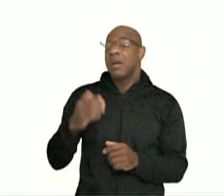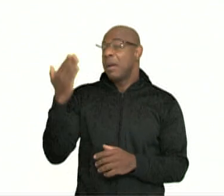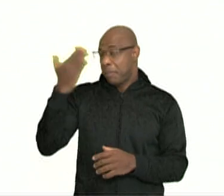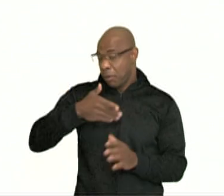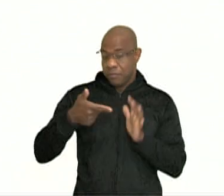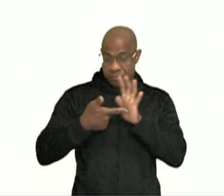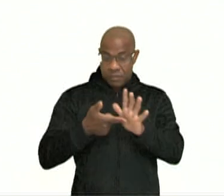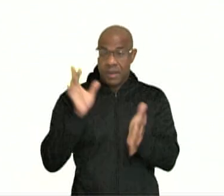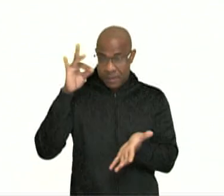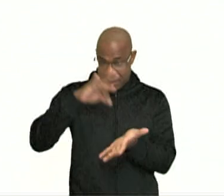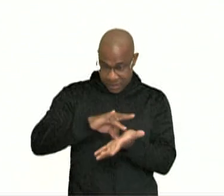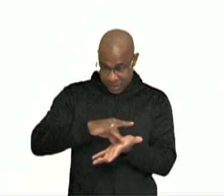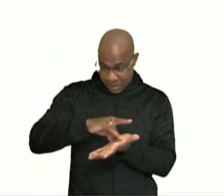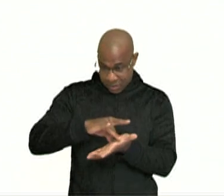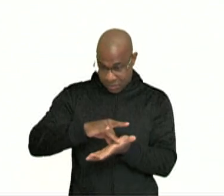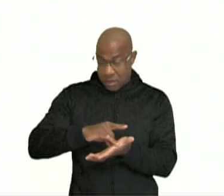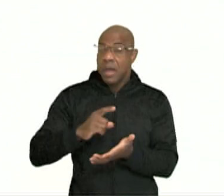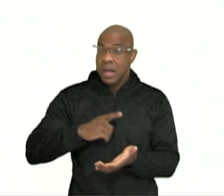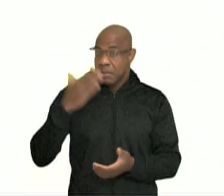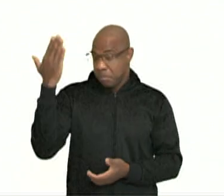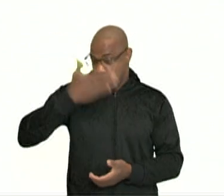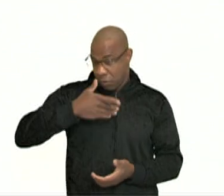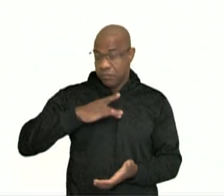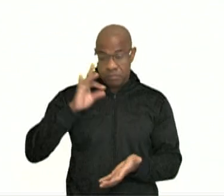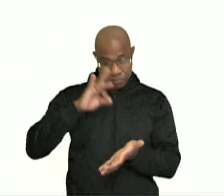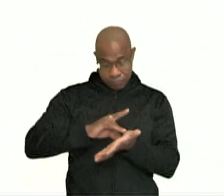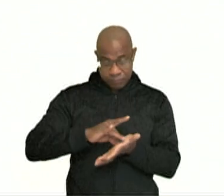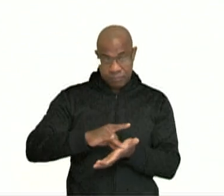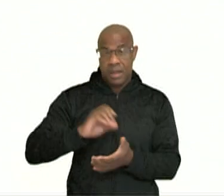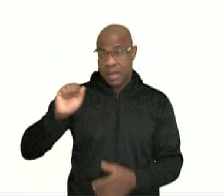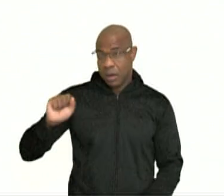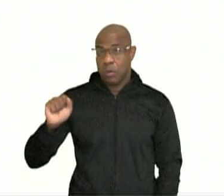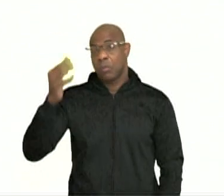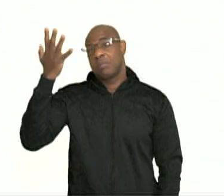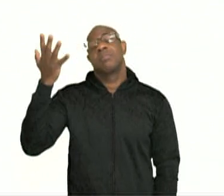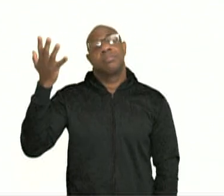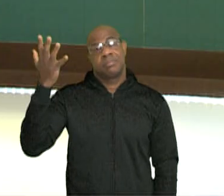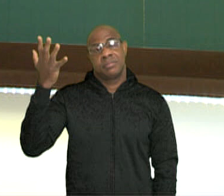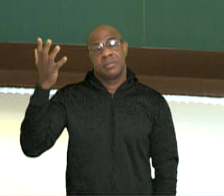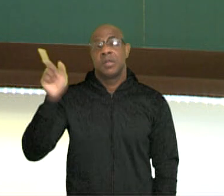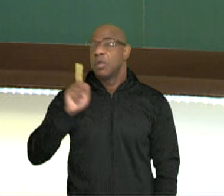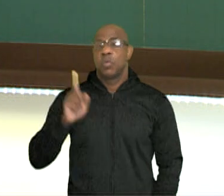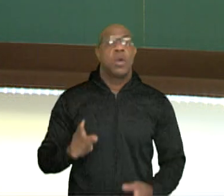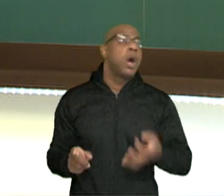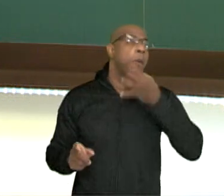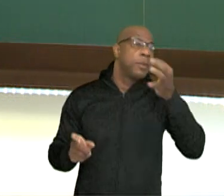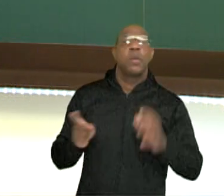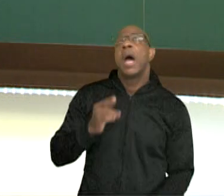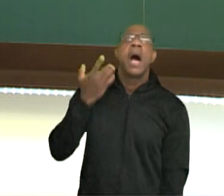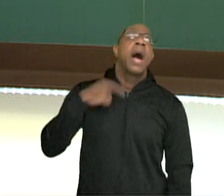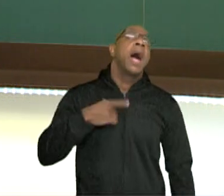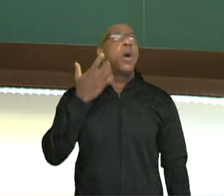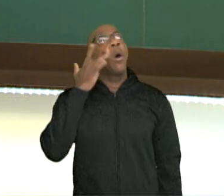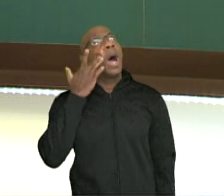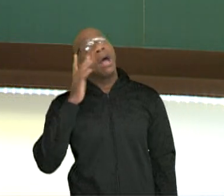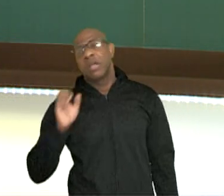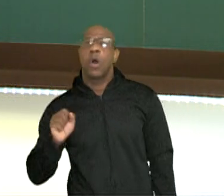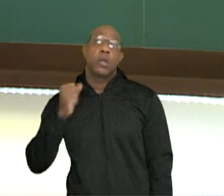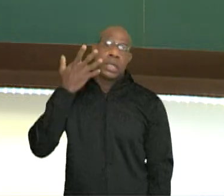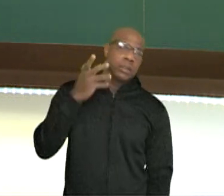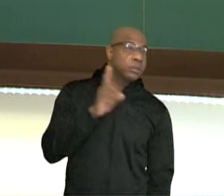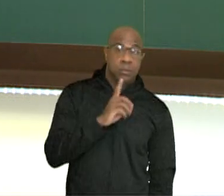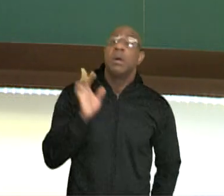que é real, que é comprovado, é um fato, não é uma opinião. Não é eu acho que aconteceu.